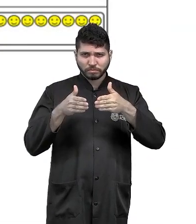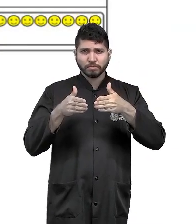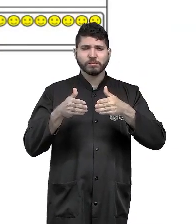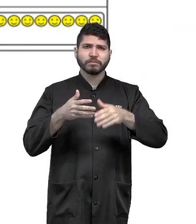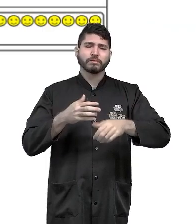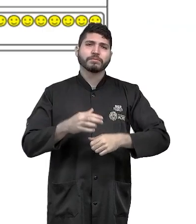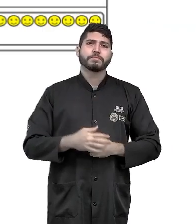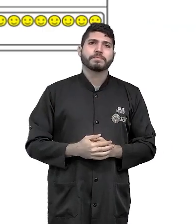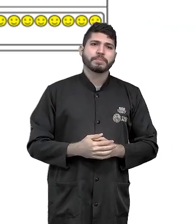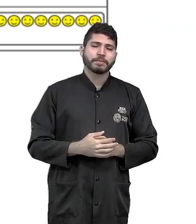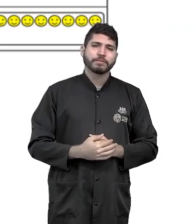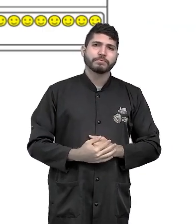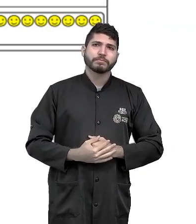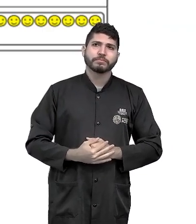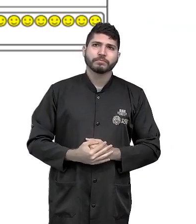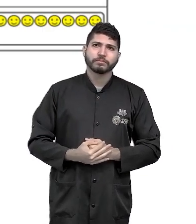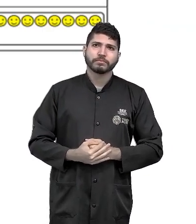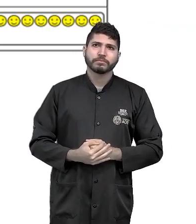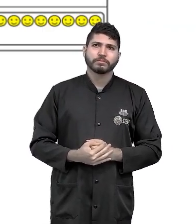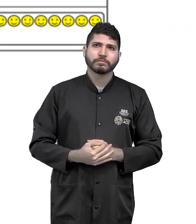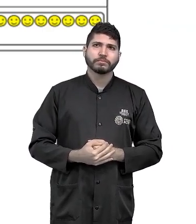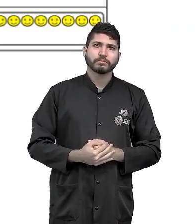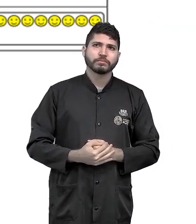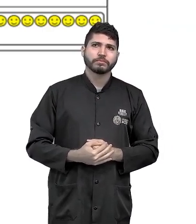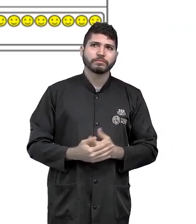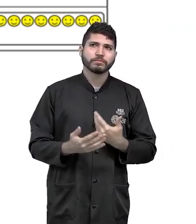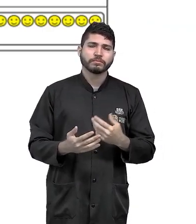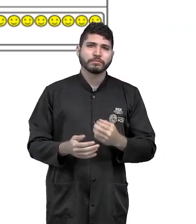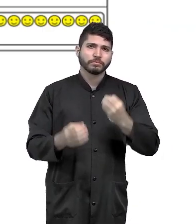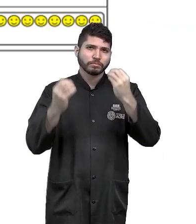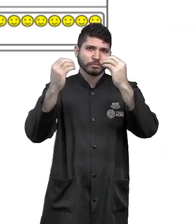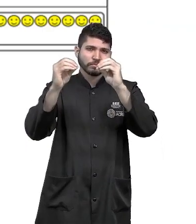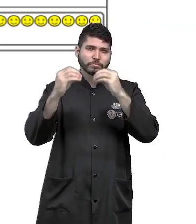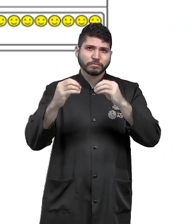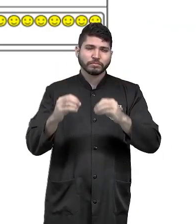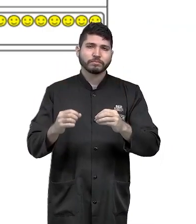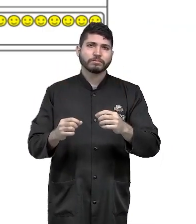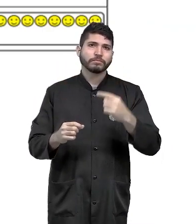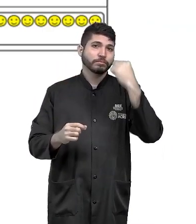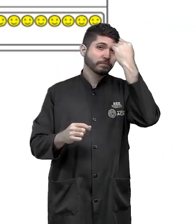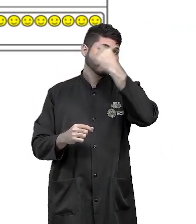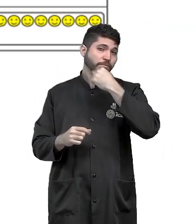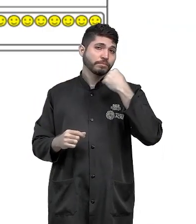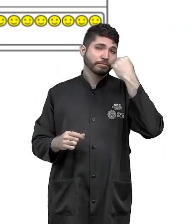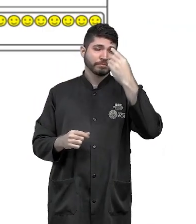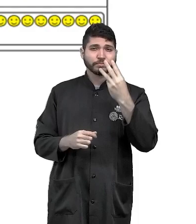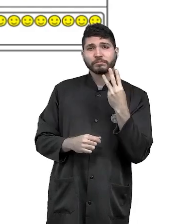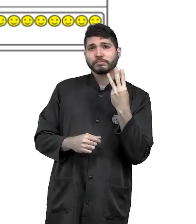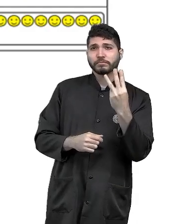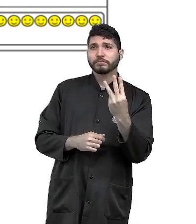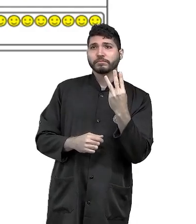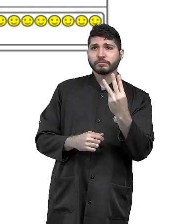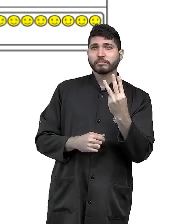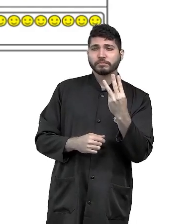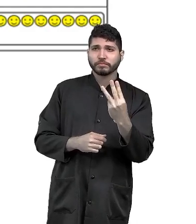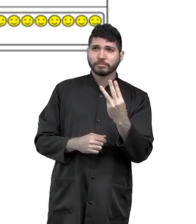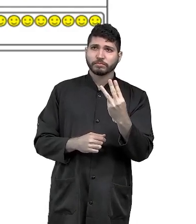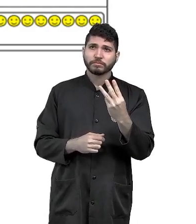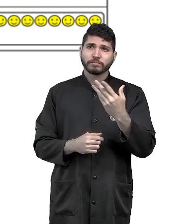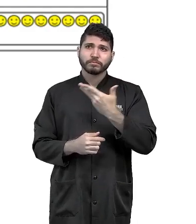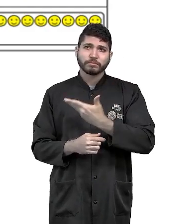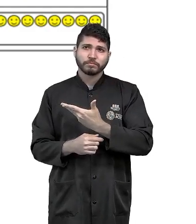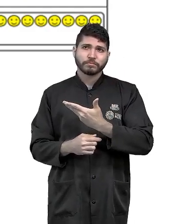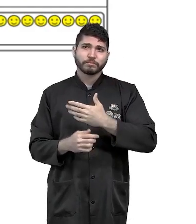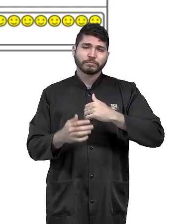momento, ou seja, na primeira etapa, ele inseriu 3 figuras, né? Do tipo, aí esses emojis aqui, né? Do visor de escrita da mensagem. Então